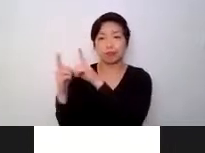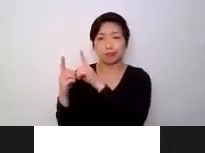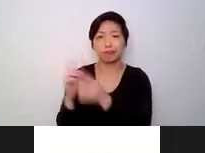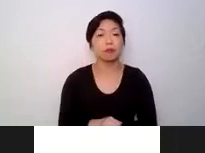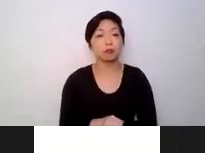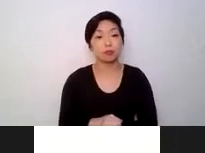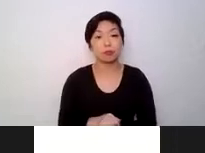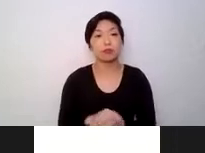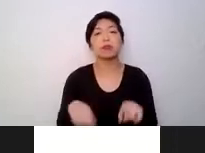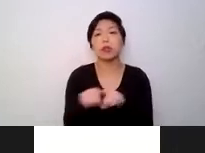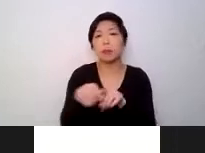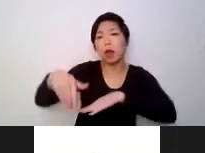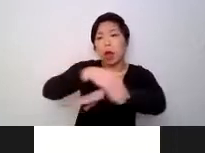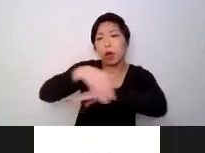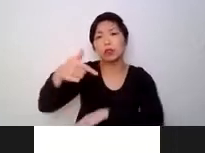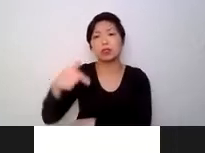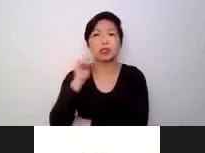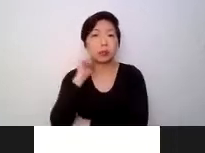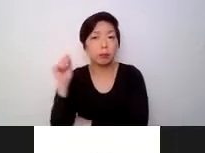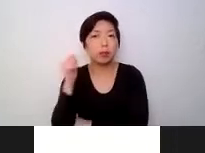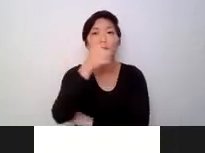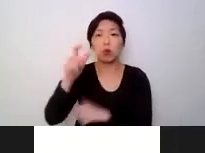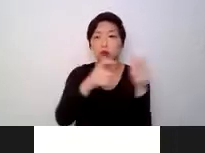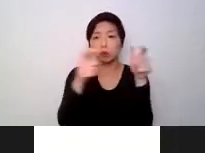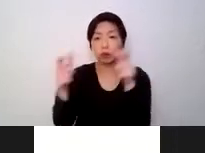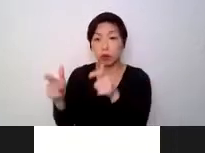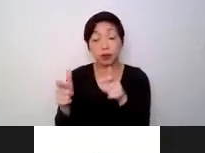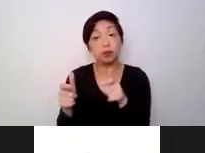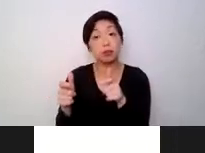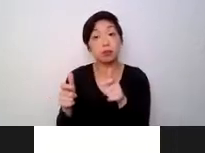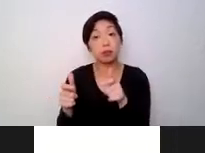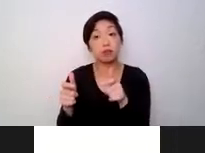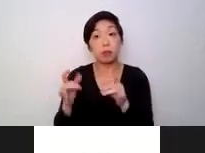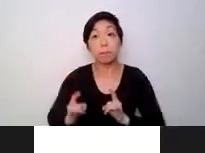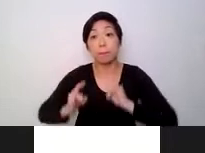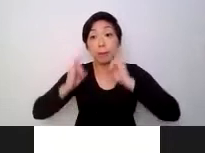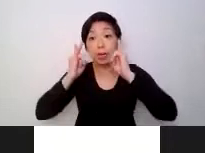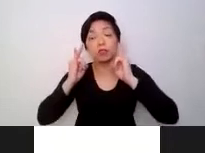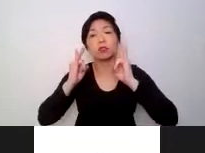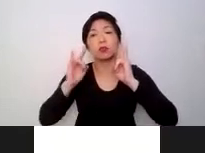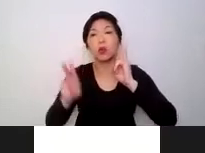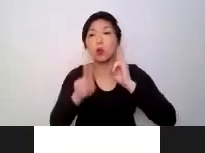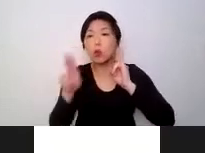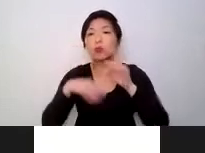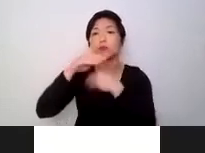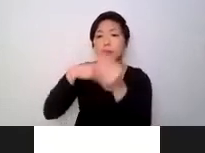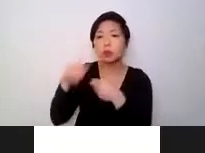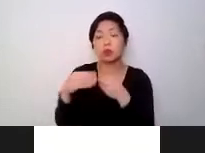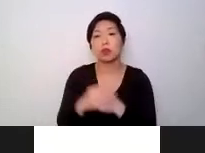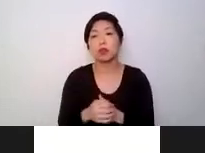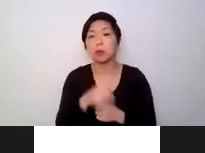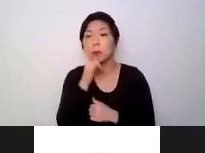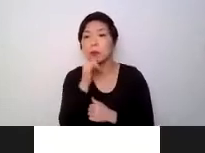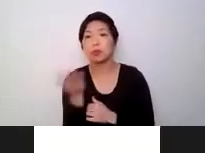7 de abril e outras galerias, a utilização do uso misto, né, de um